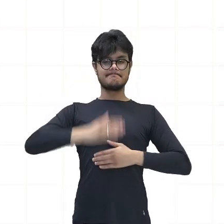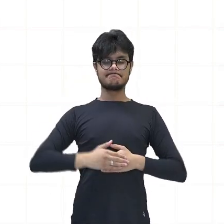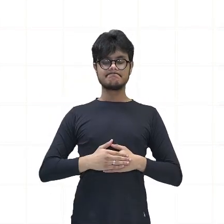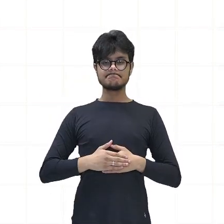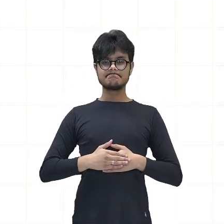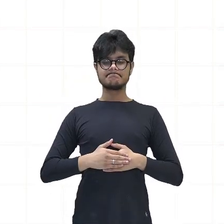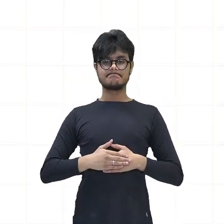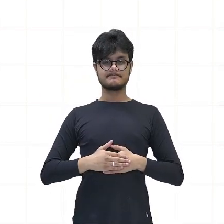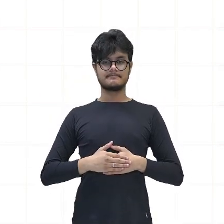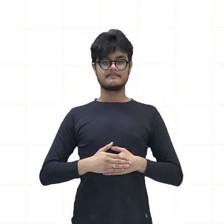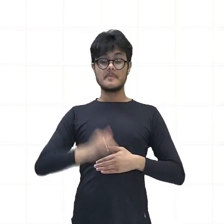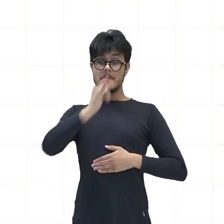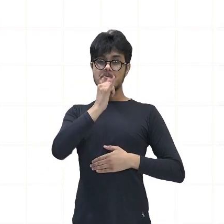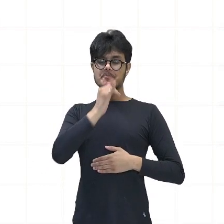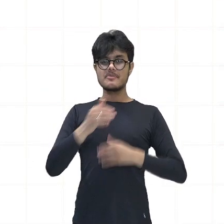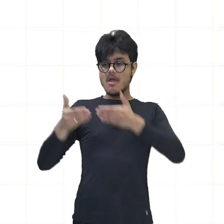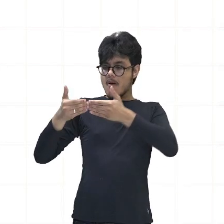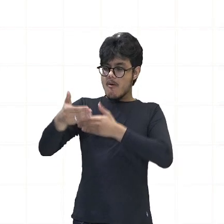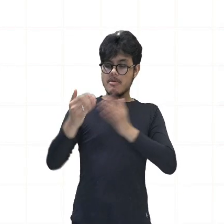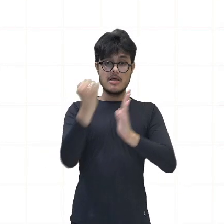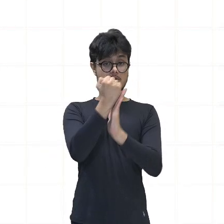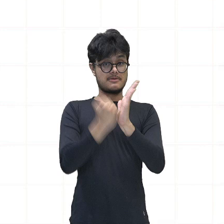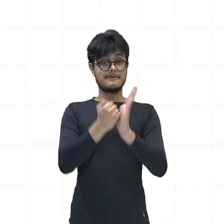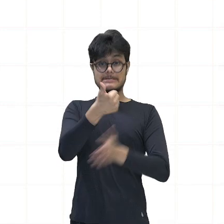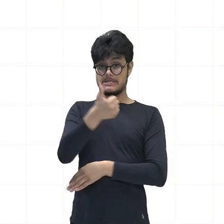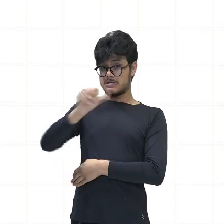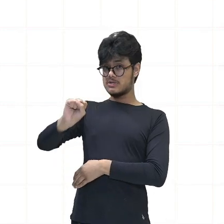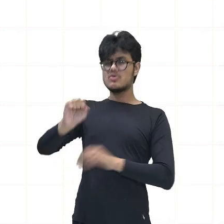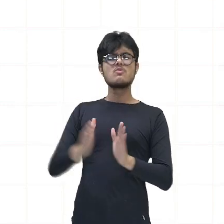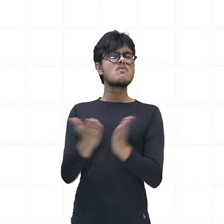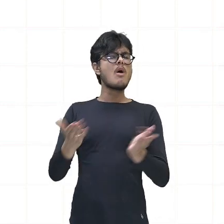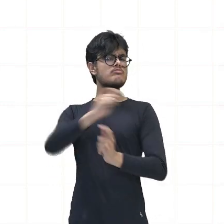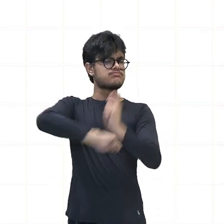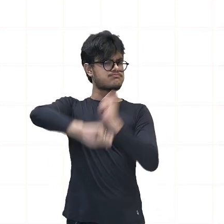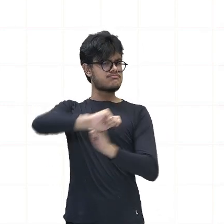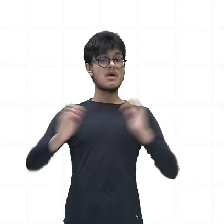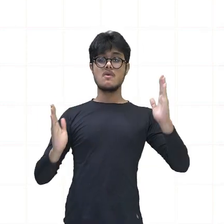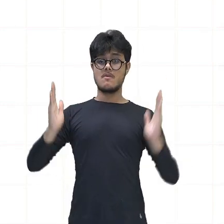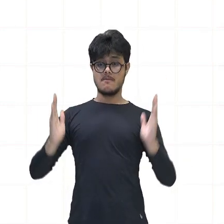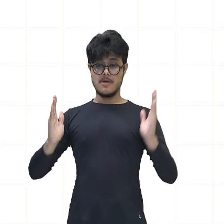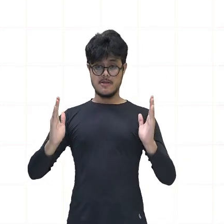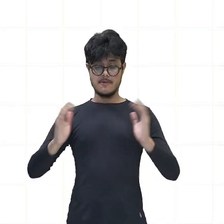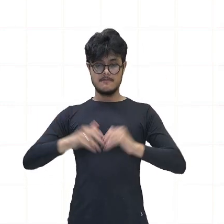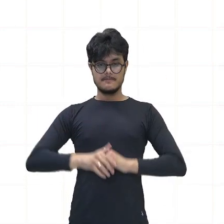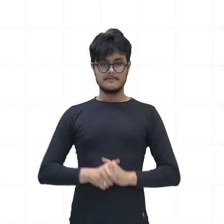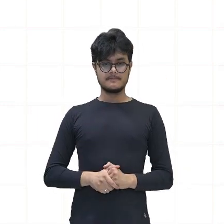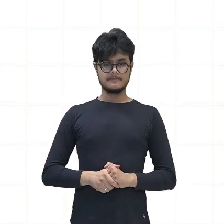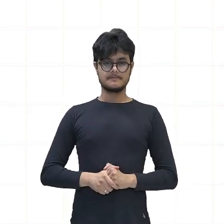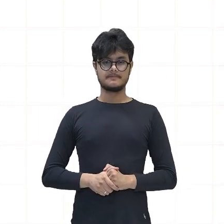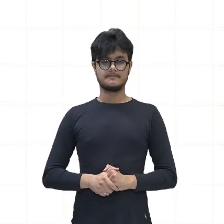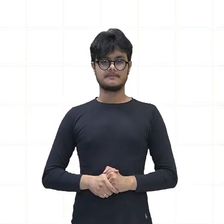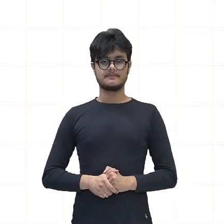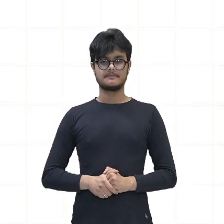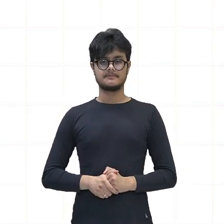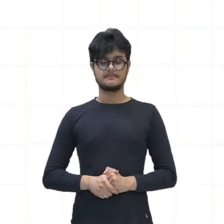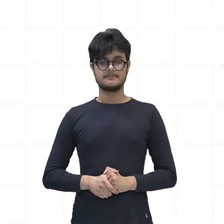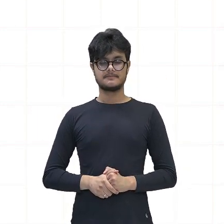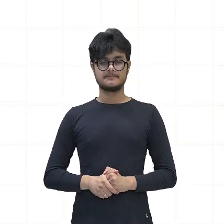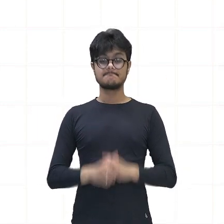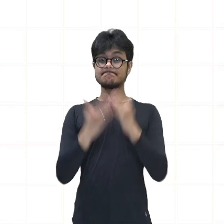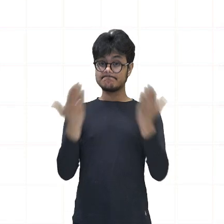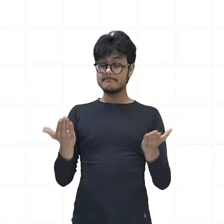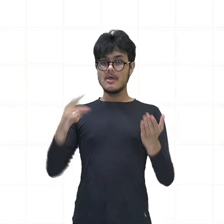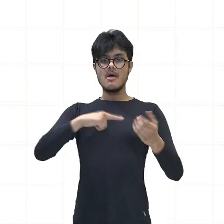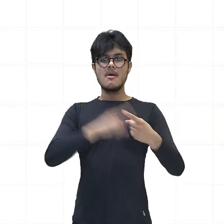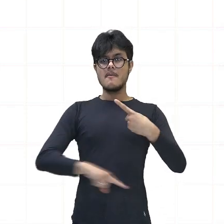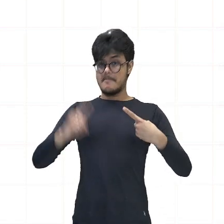dar uma olhada no século XVIII, quais eram as atividades econômicas nesse momento no território brasileiro. Nós